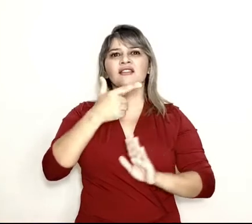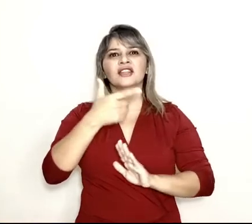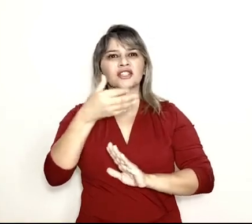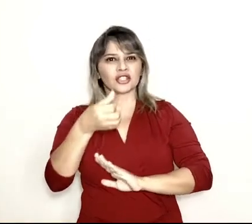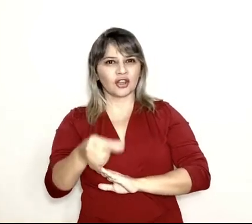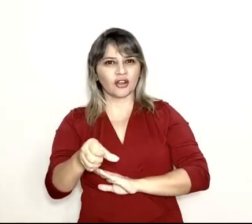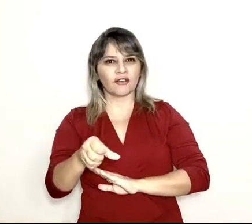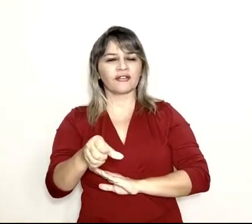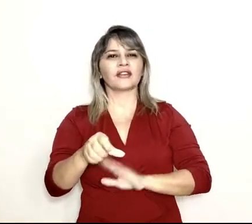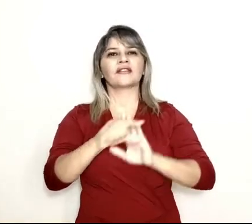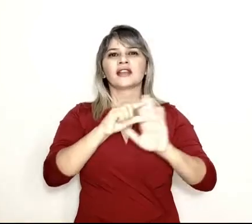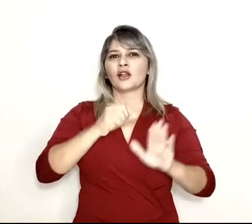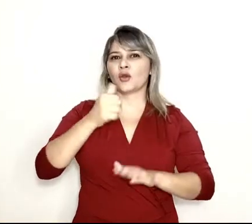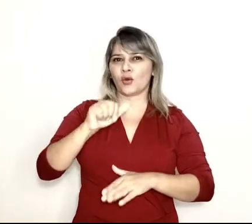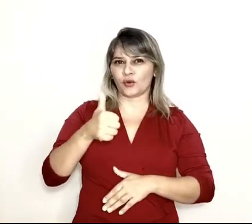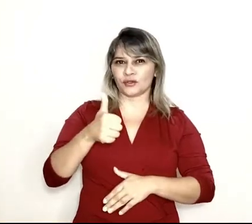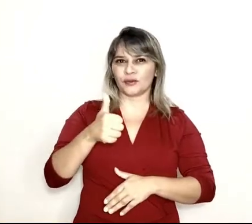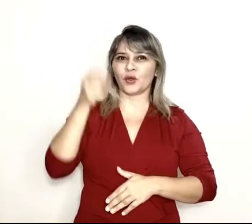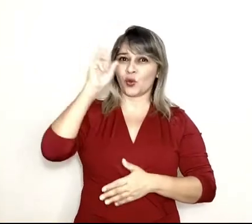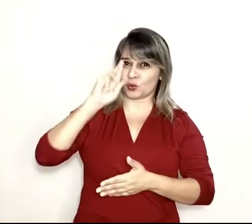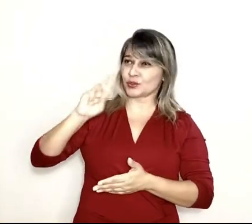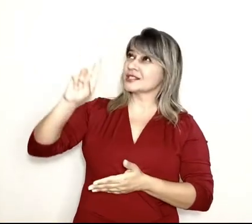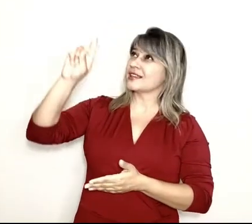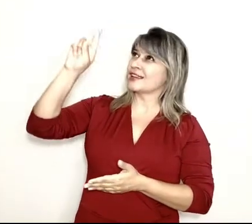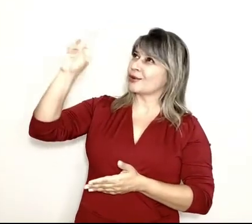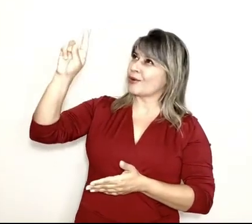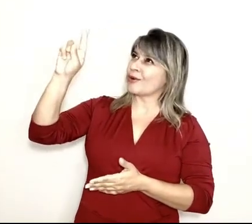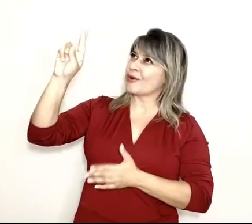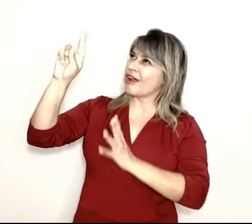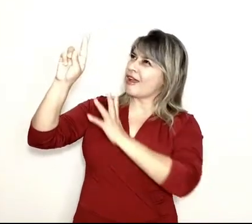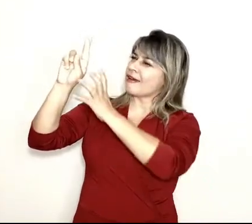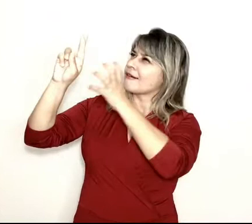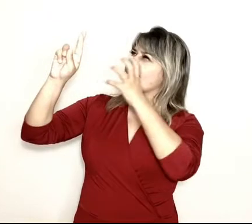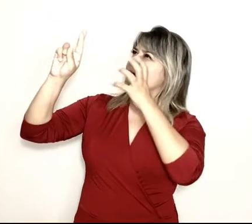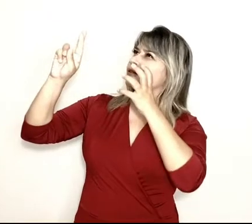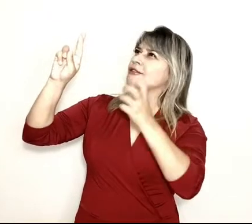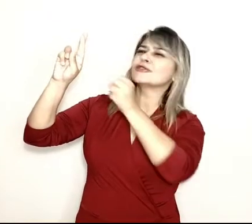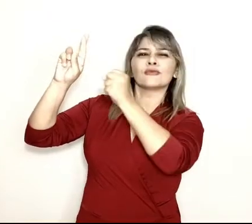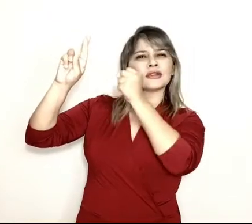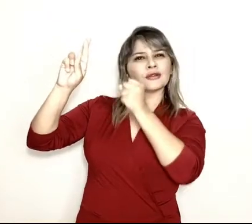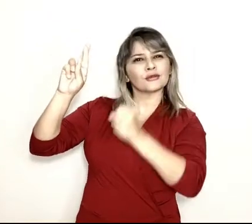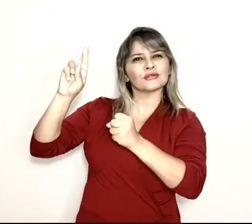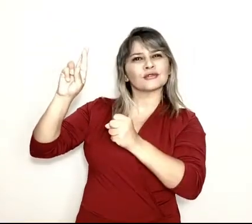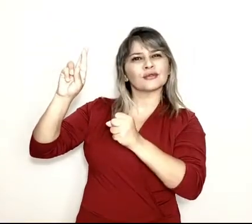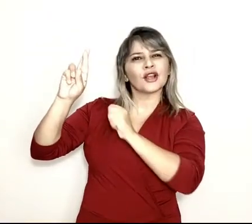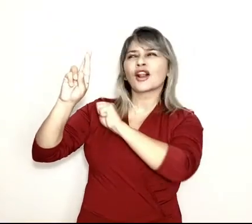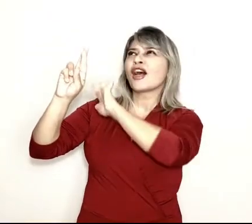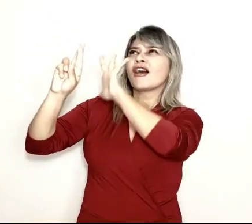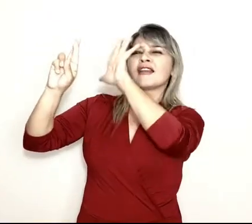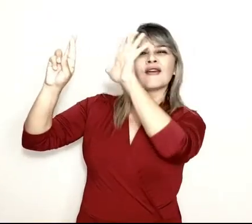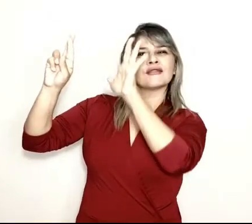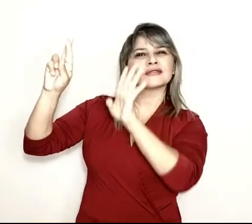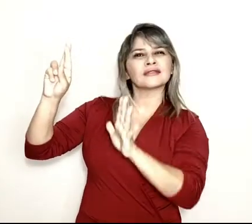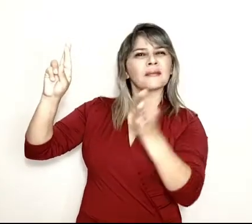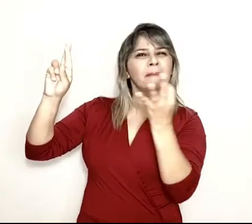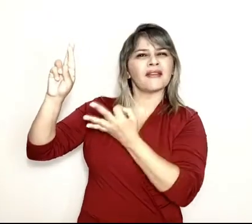e poderoso, glorioso, esplêndido e majestoso. Tudo que existe no céu e na terra